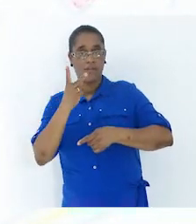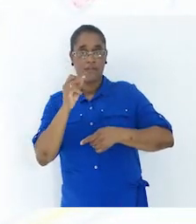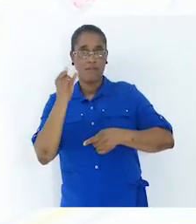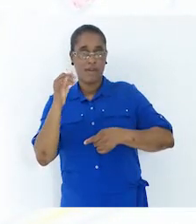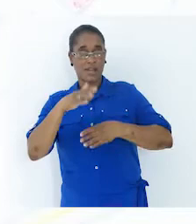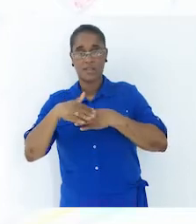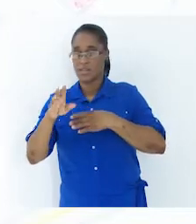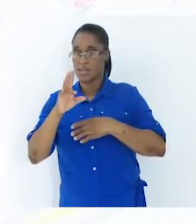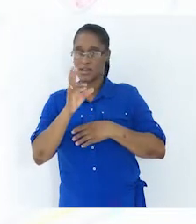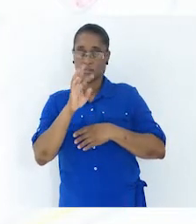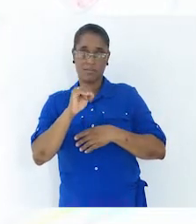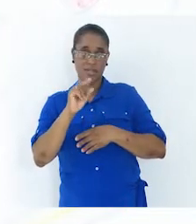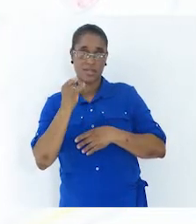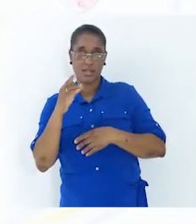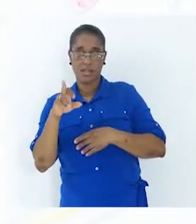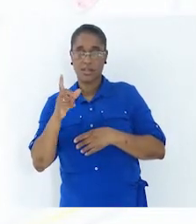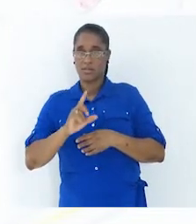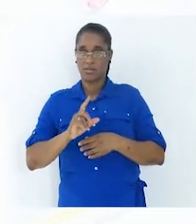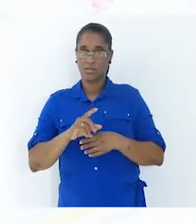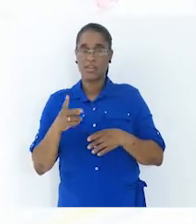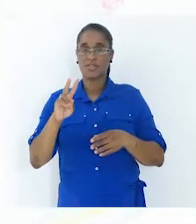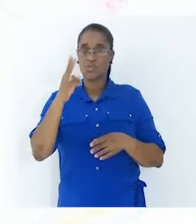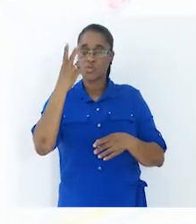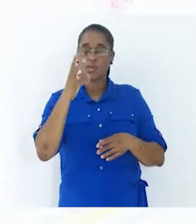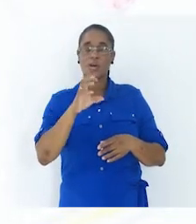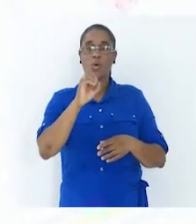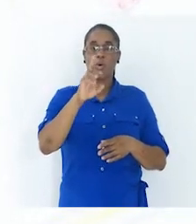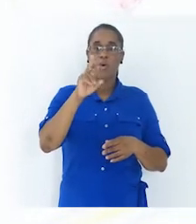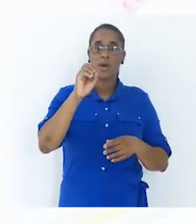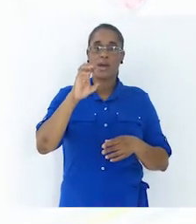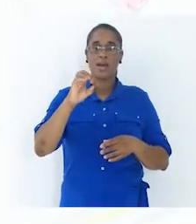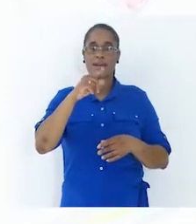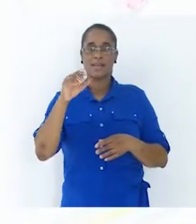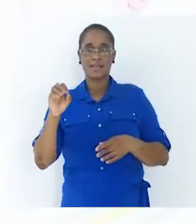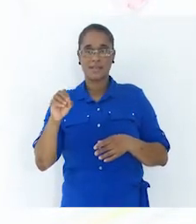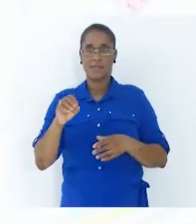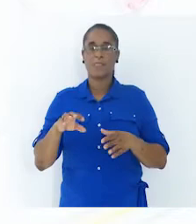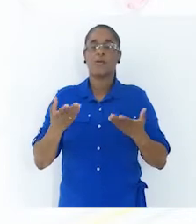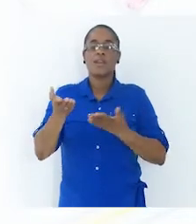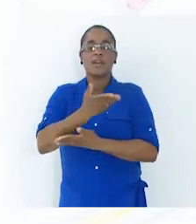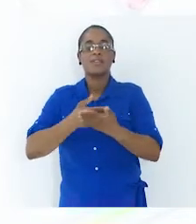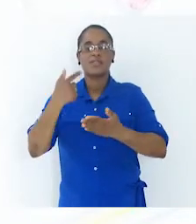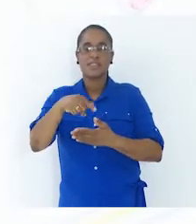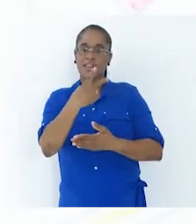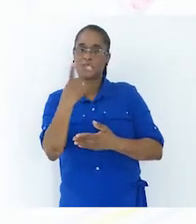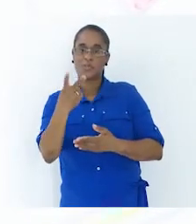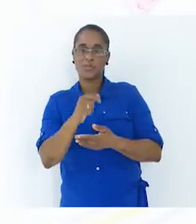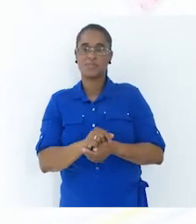oração. Que relação existe entre elas? A segunda oração funciona